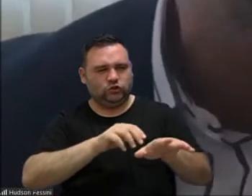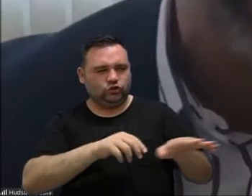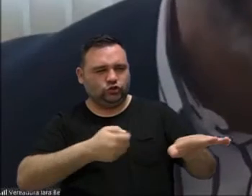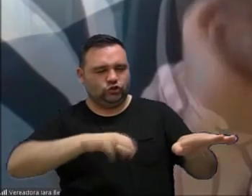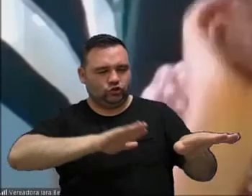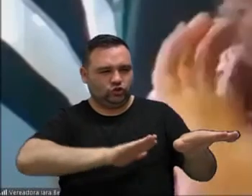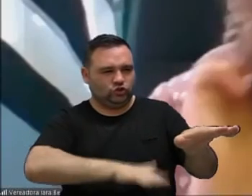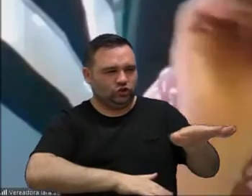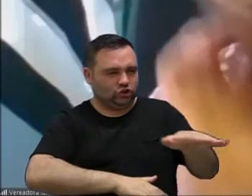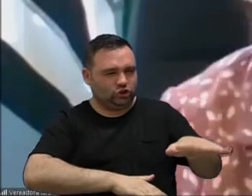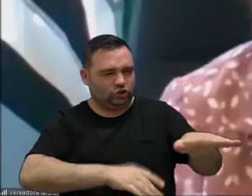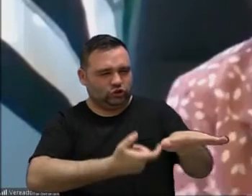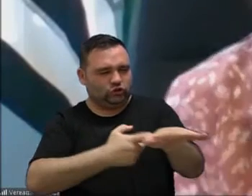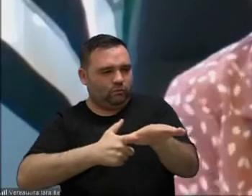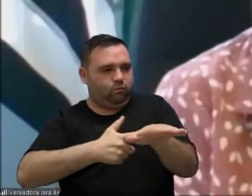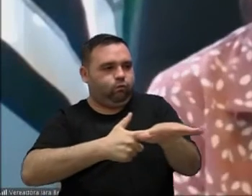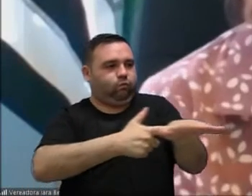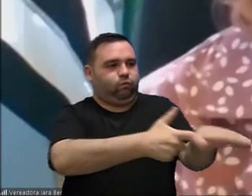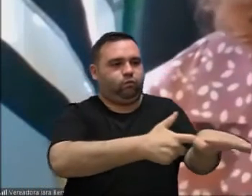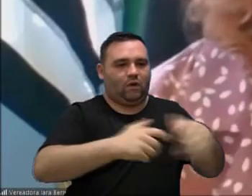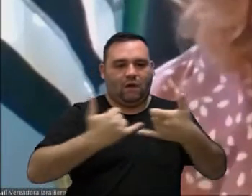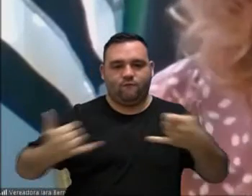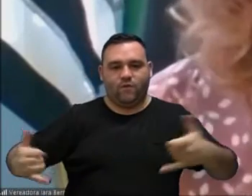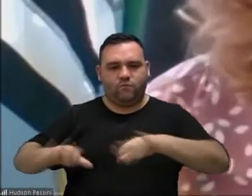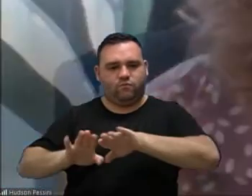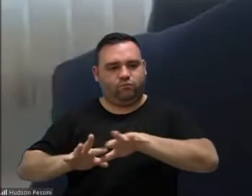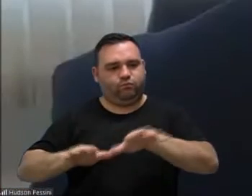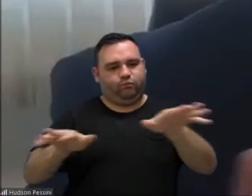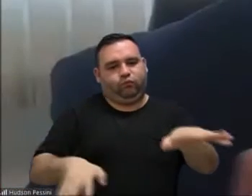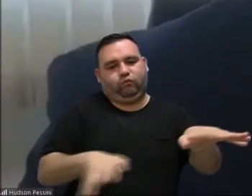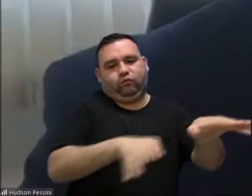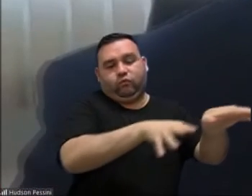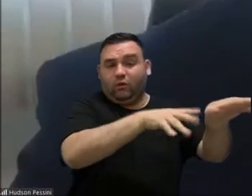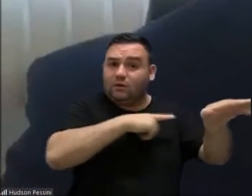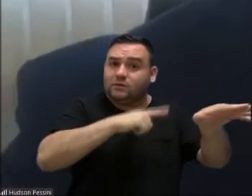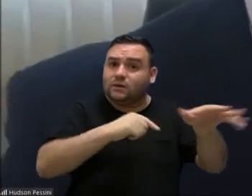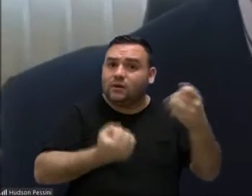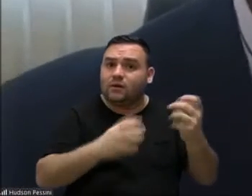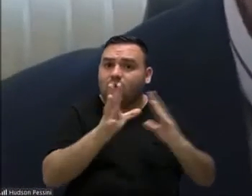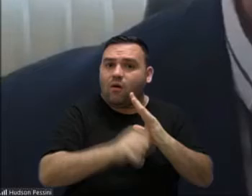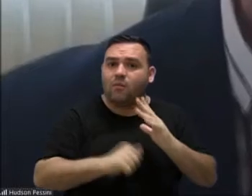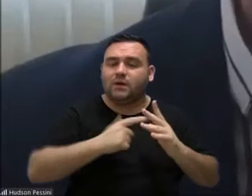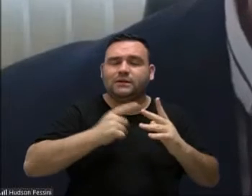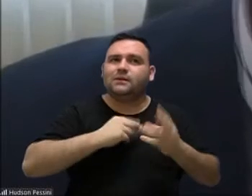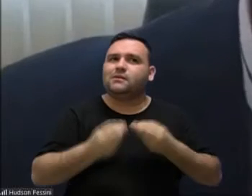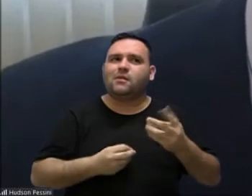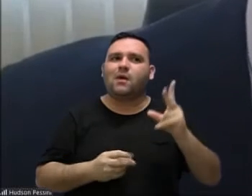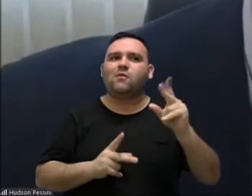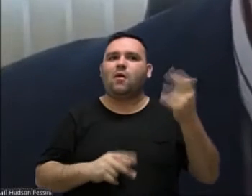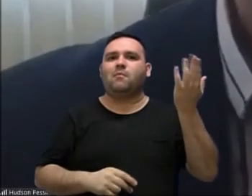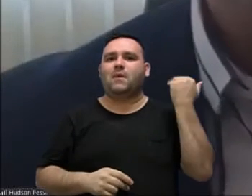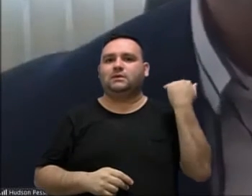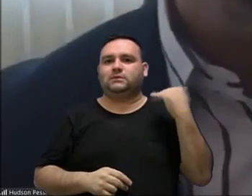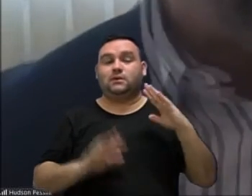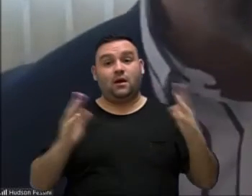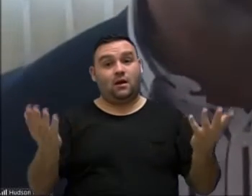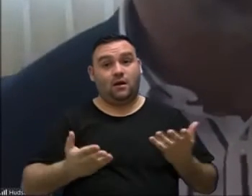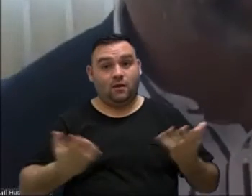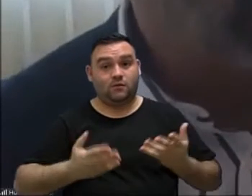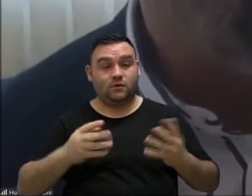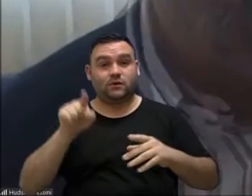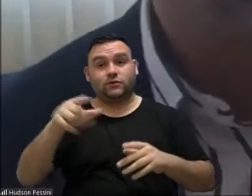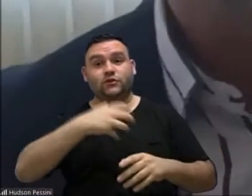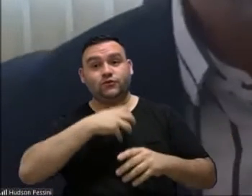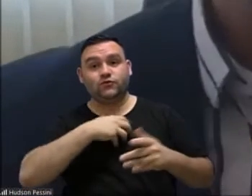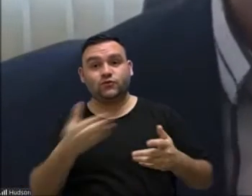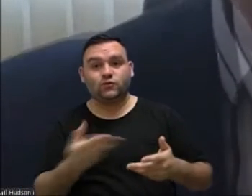até fio subterrâneo então é um fio subterrâneo colocado numa forma antiga agora dessa